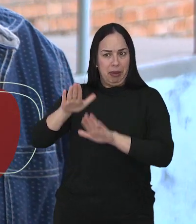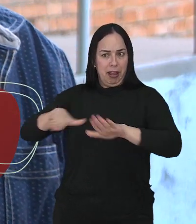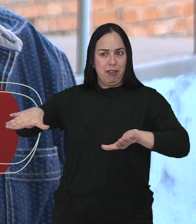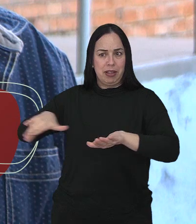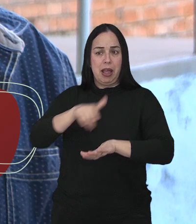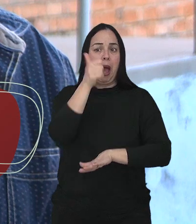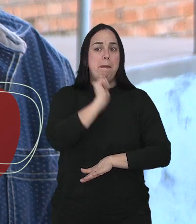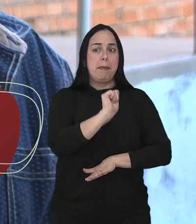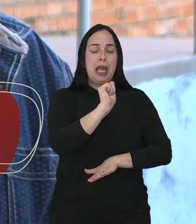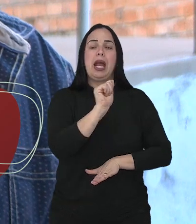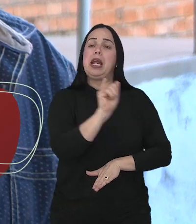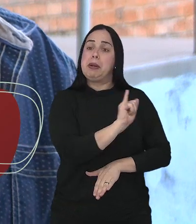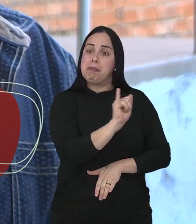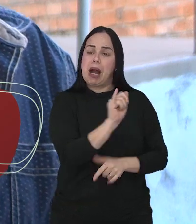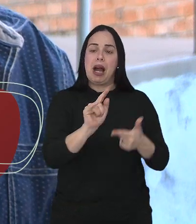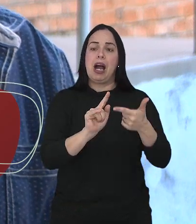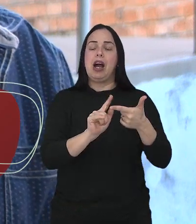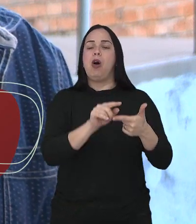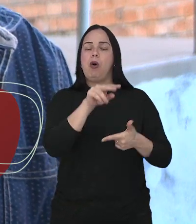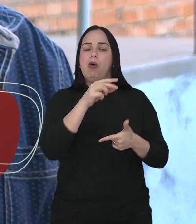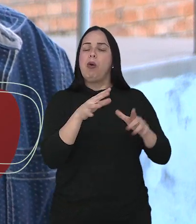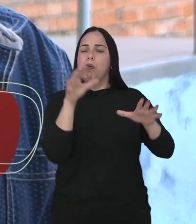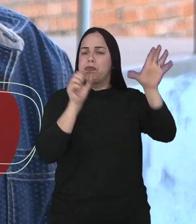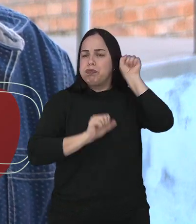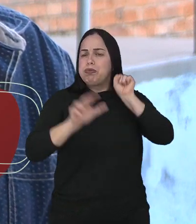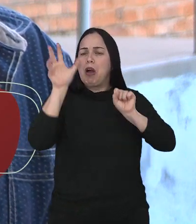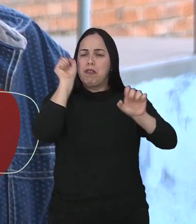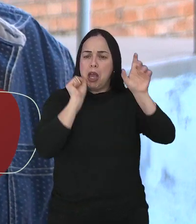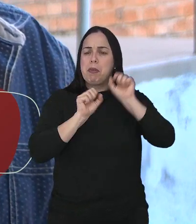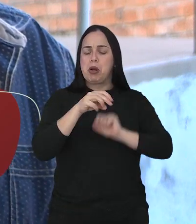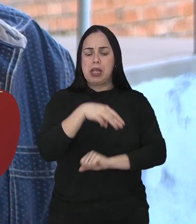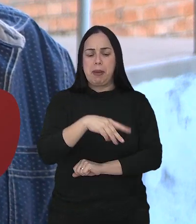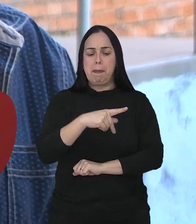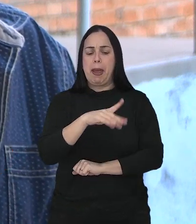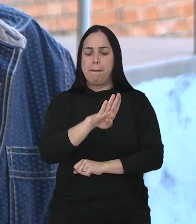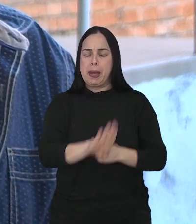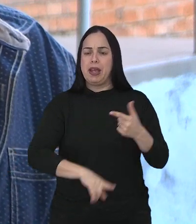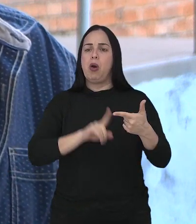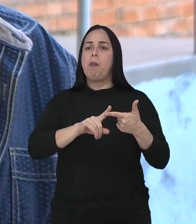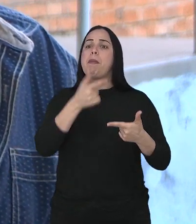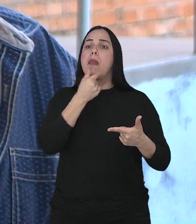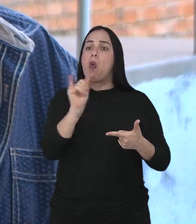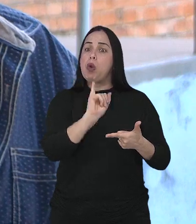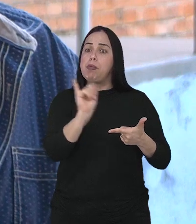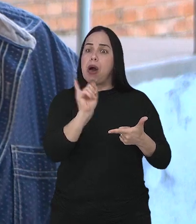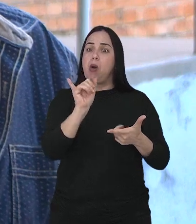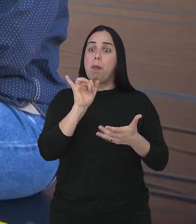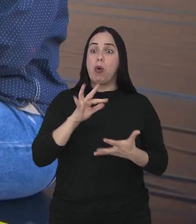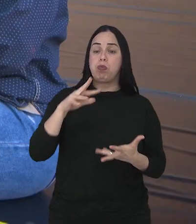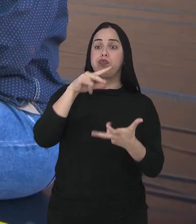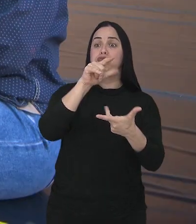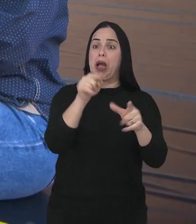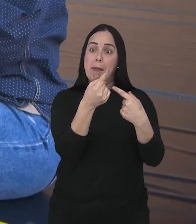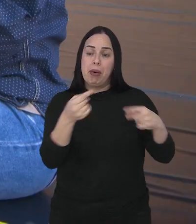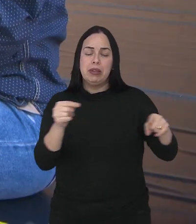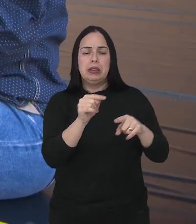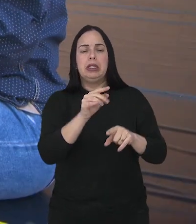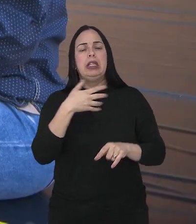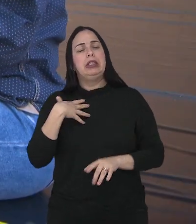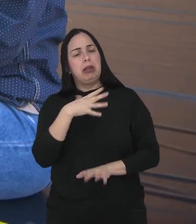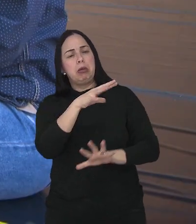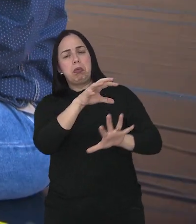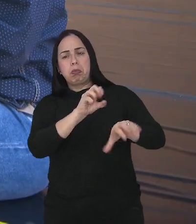Minha irmã ouvia muito MPB, meu irmão ouvia muita música internacional. E eu